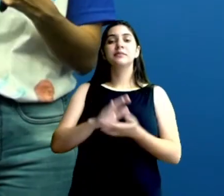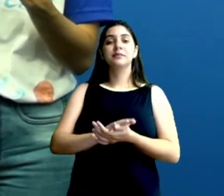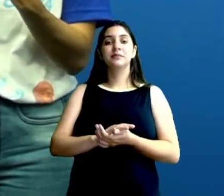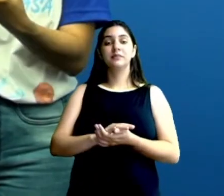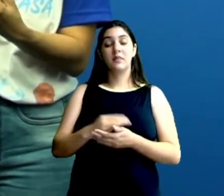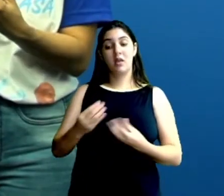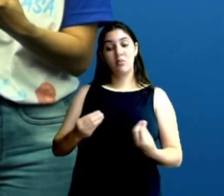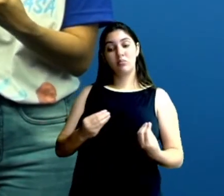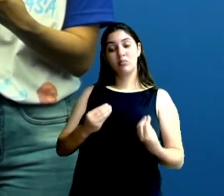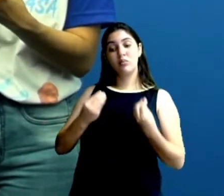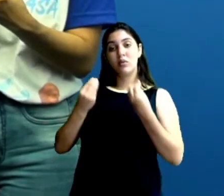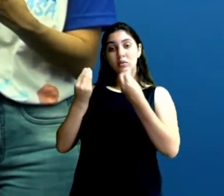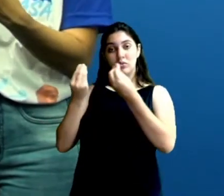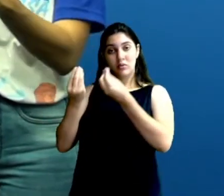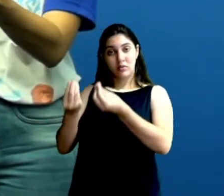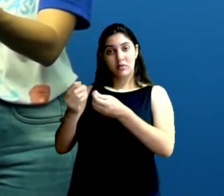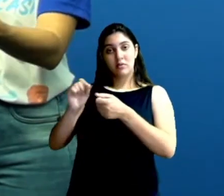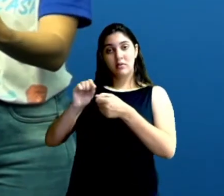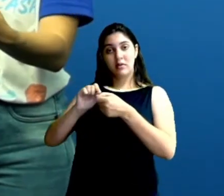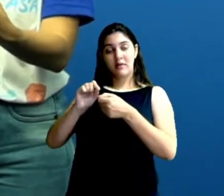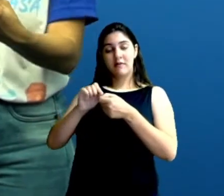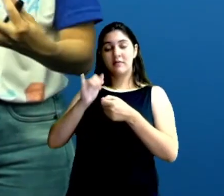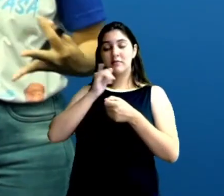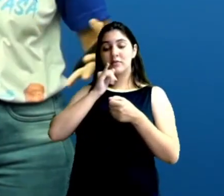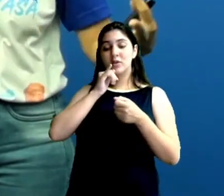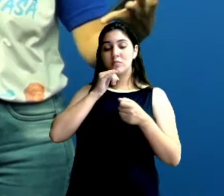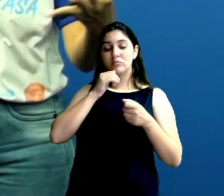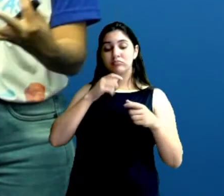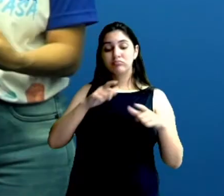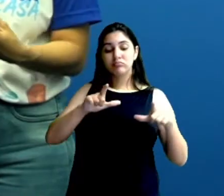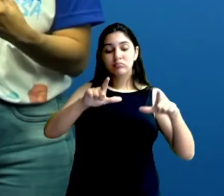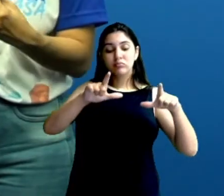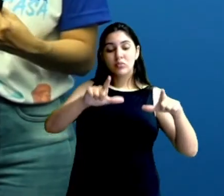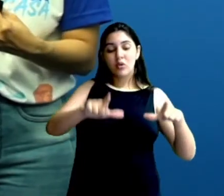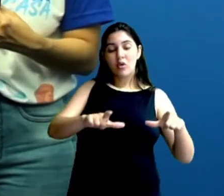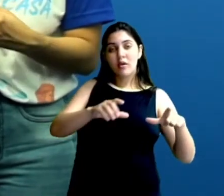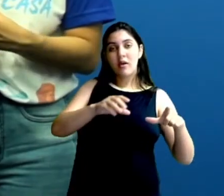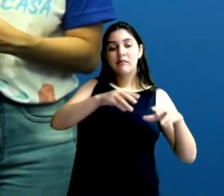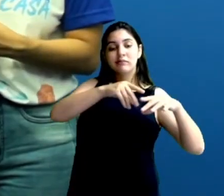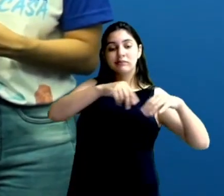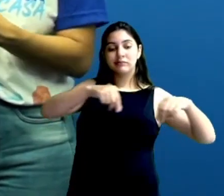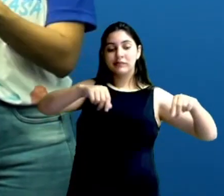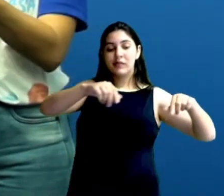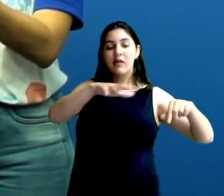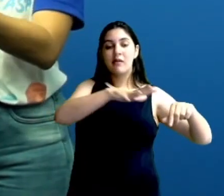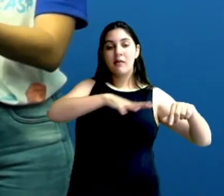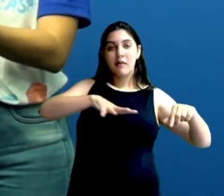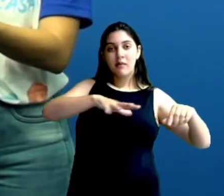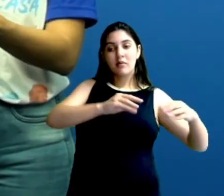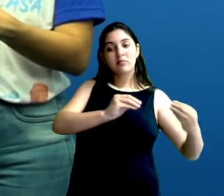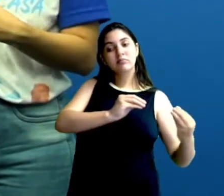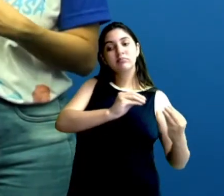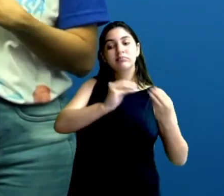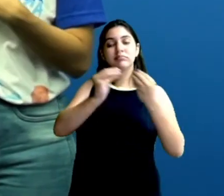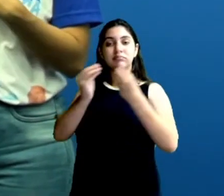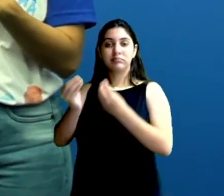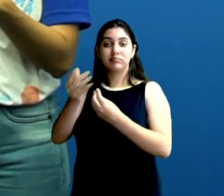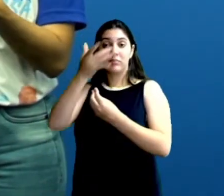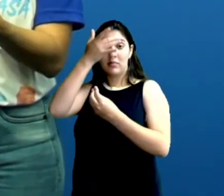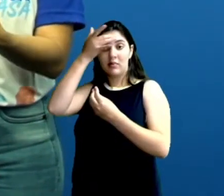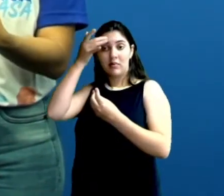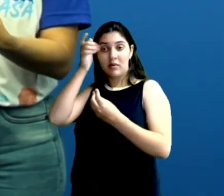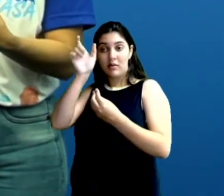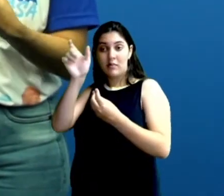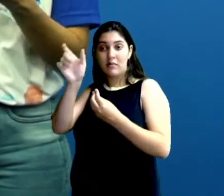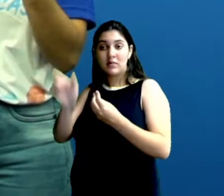é uma doação que é feita de um lote, de uma quantidade de terra, para um donatário, que no caso